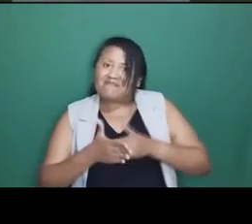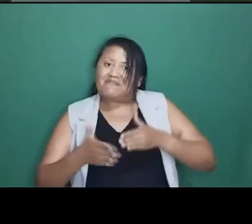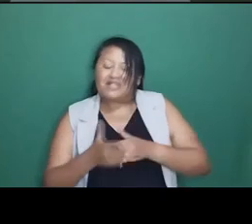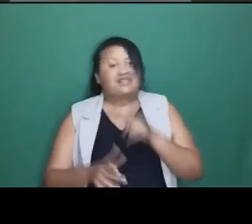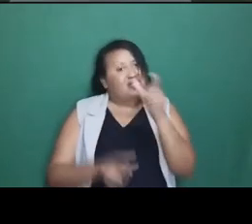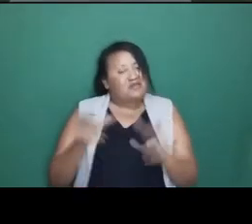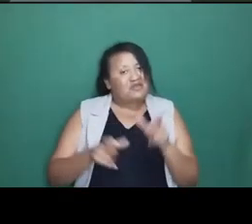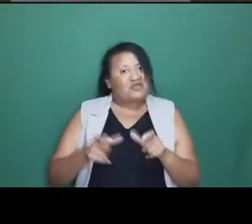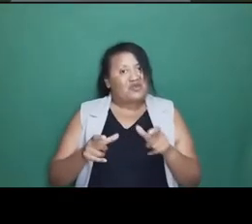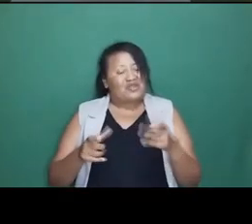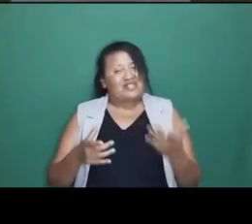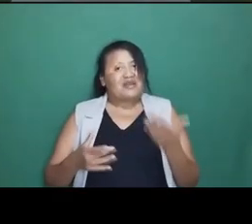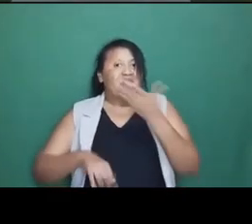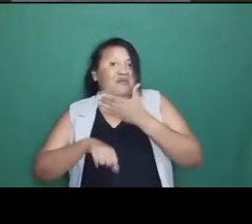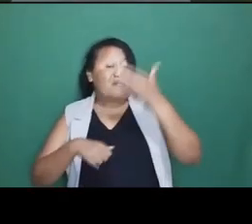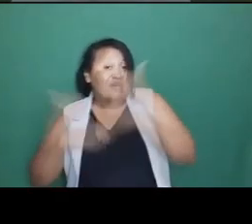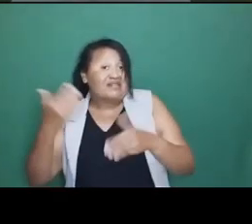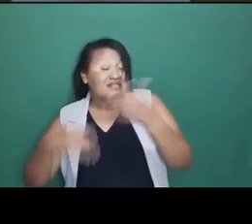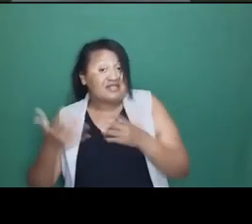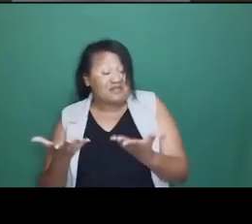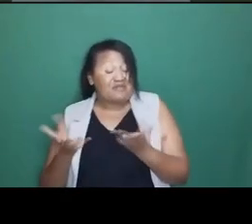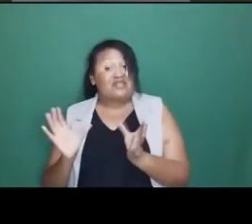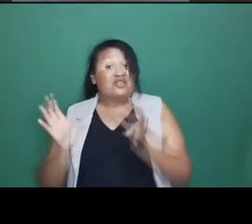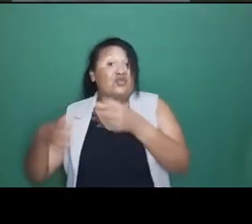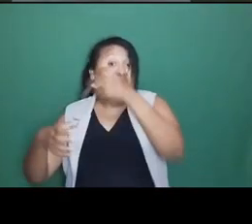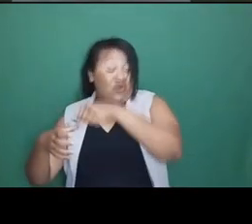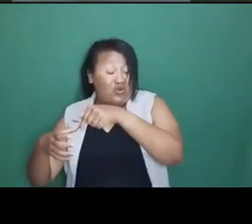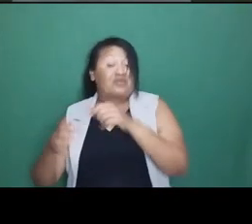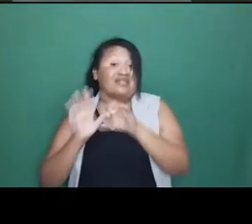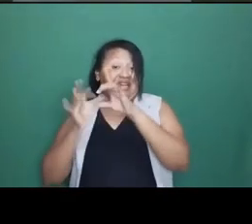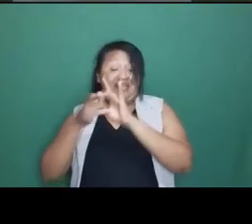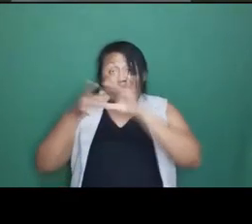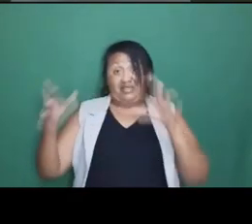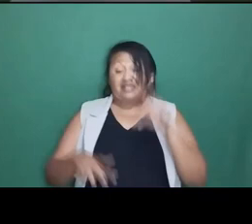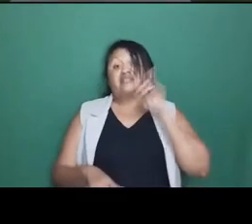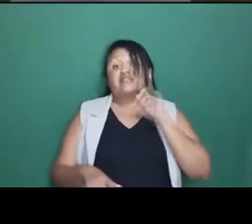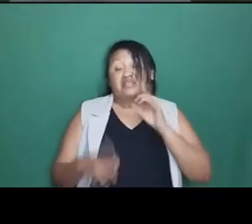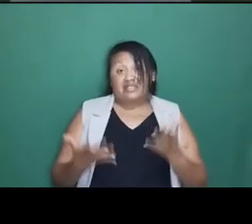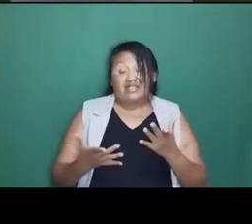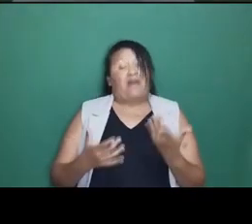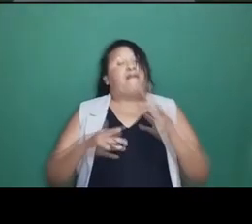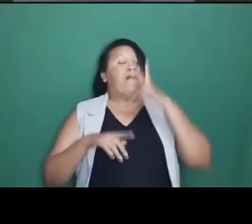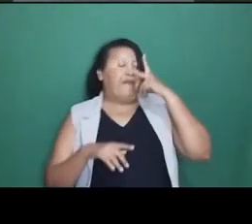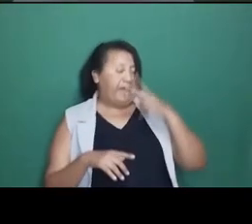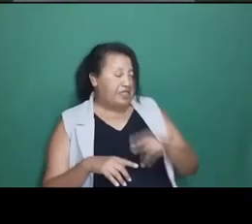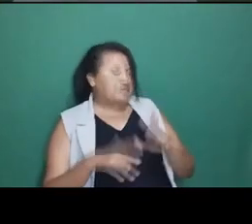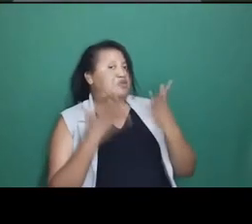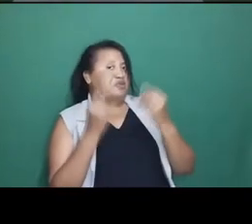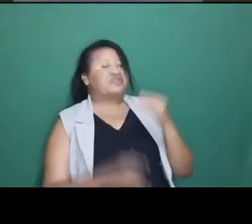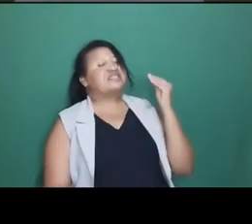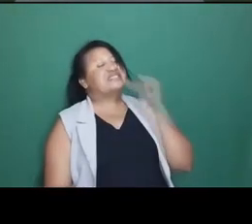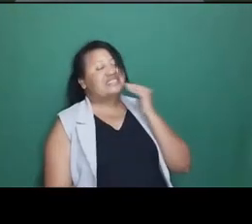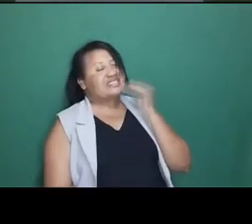se tornem membros inteiros da Democracia americana que é apesar de seus enormes defeitos